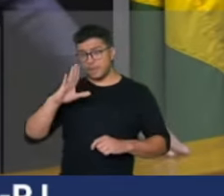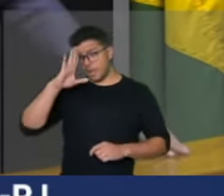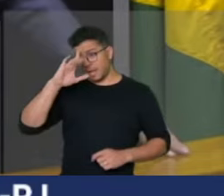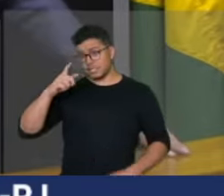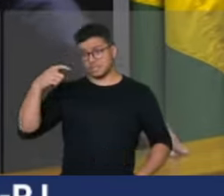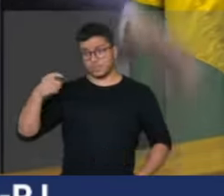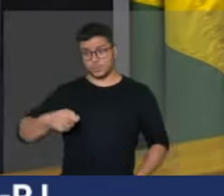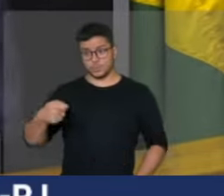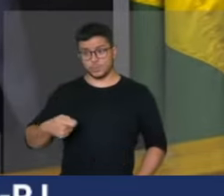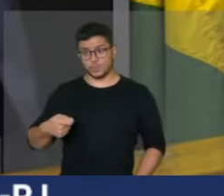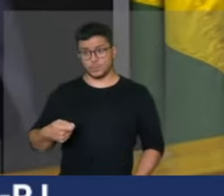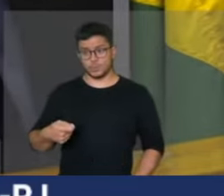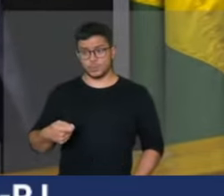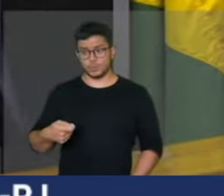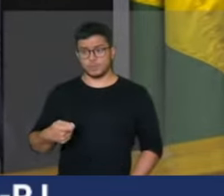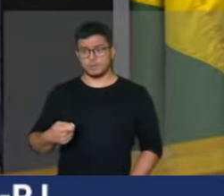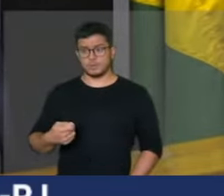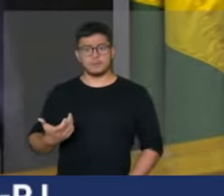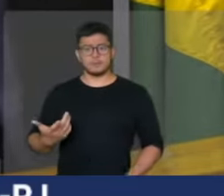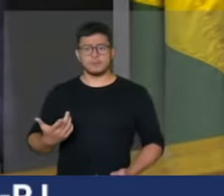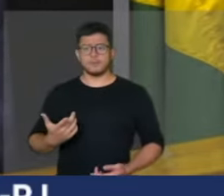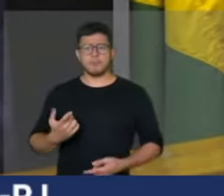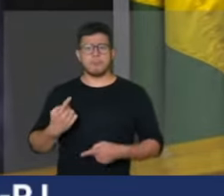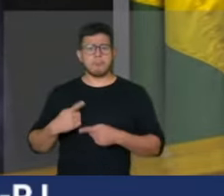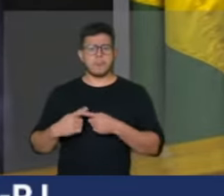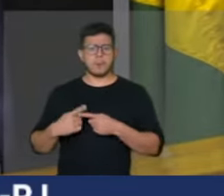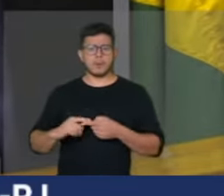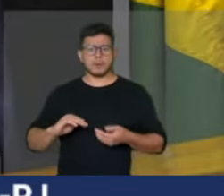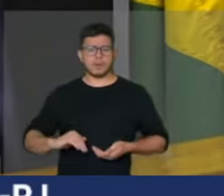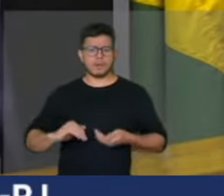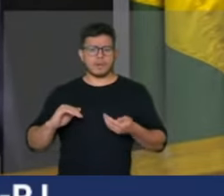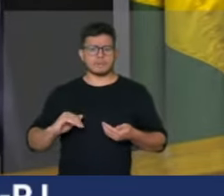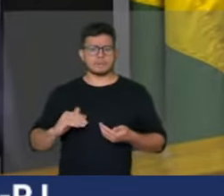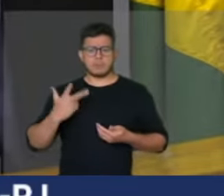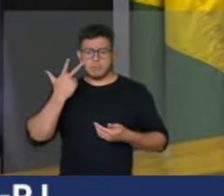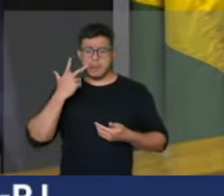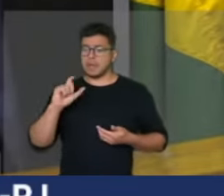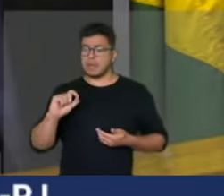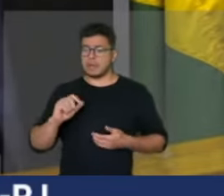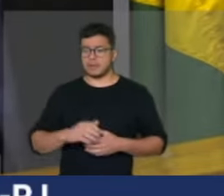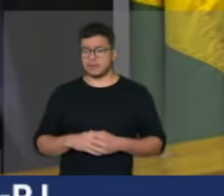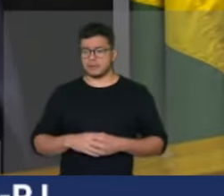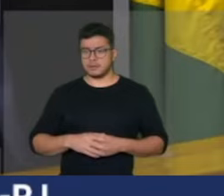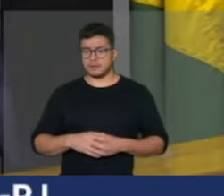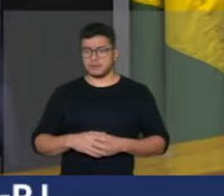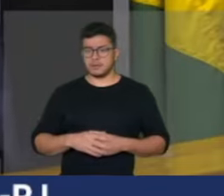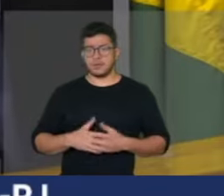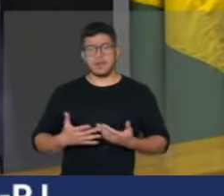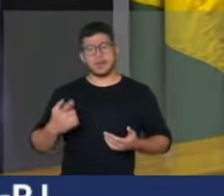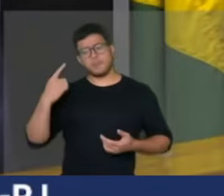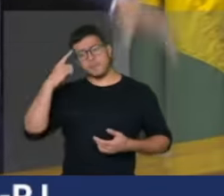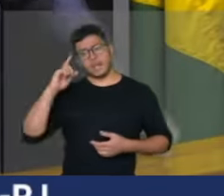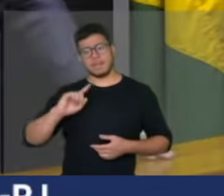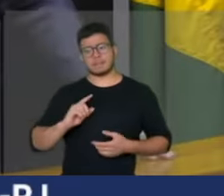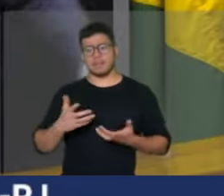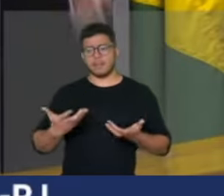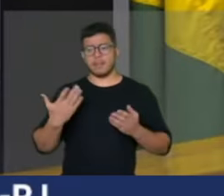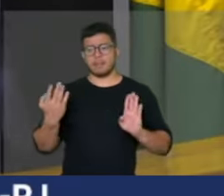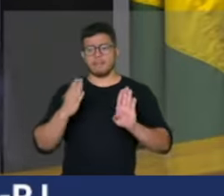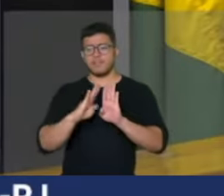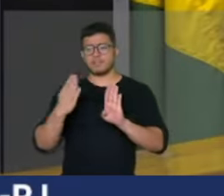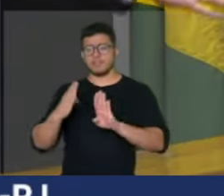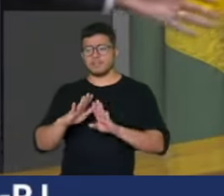judiciário. Eu não sei nem mais por que temos o Congresso Nacional. Fala-se tanto que nós gostaríamos de fechar o Congresso